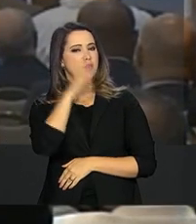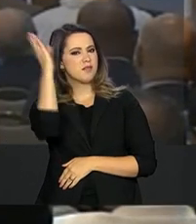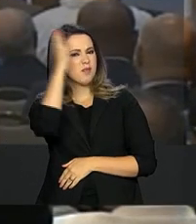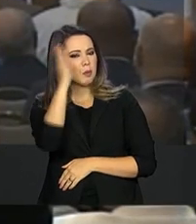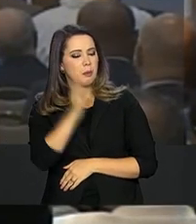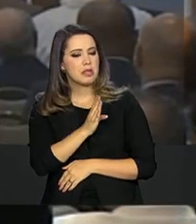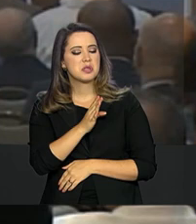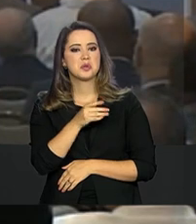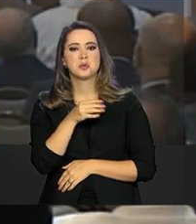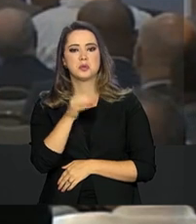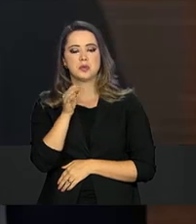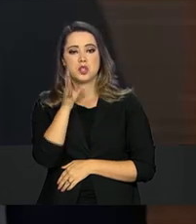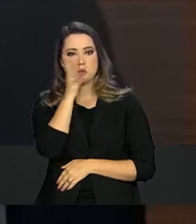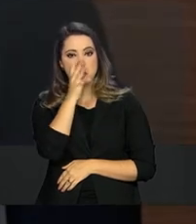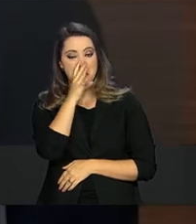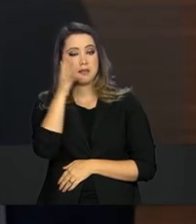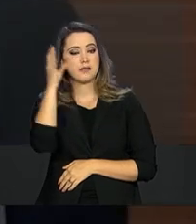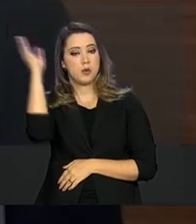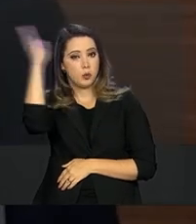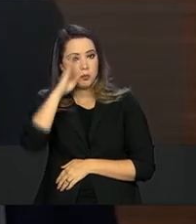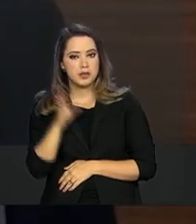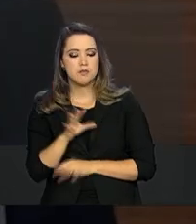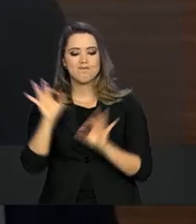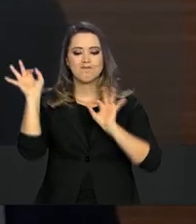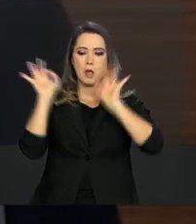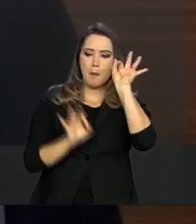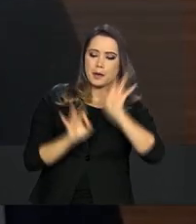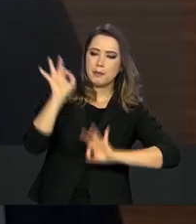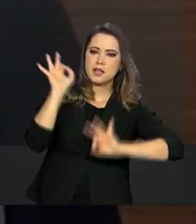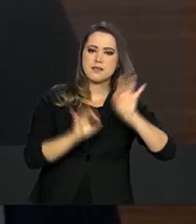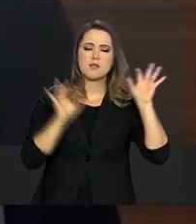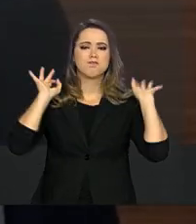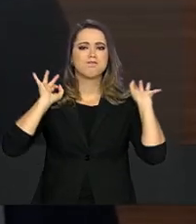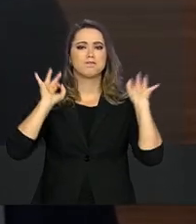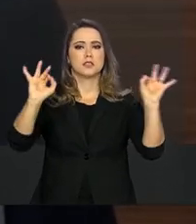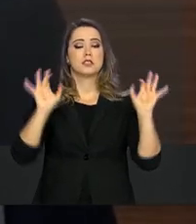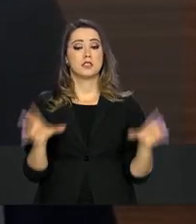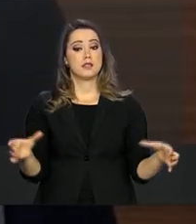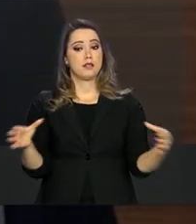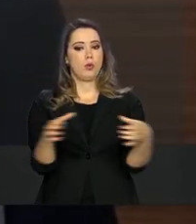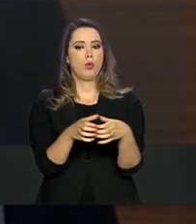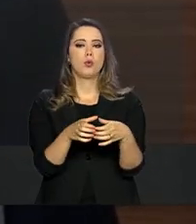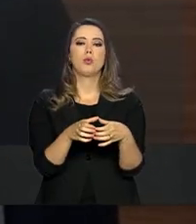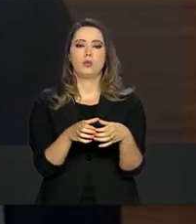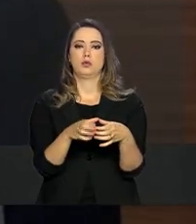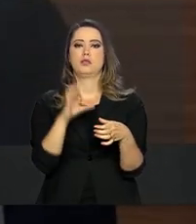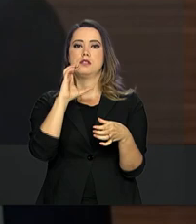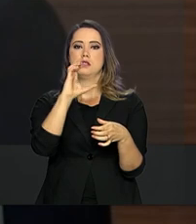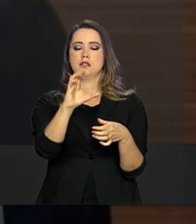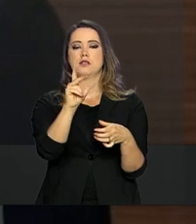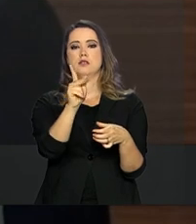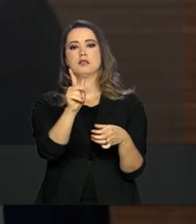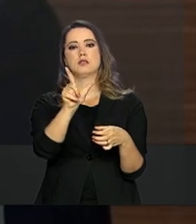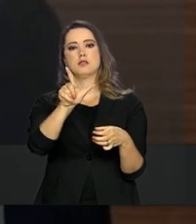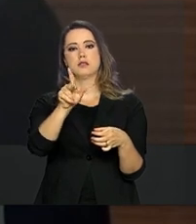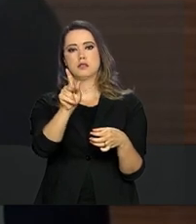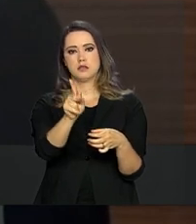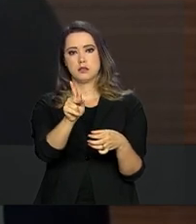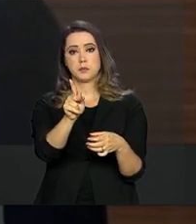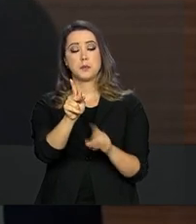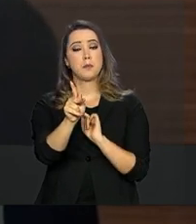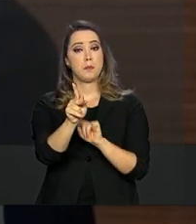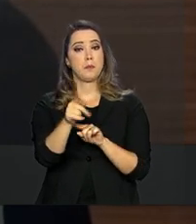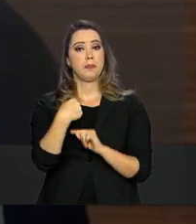pela primeira vez existe uma organização desta cúpula é naturalmente o seguro